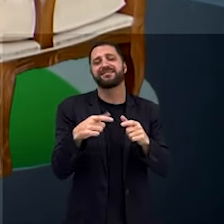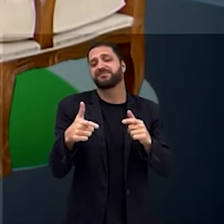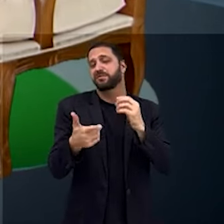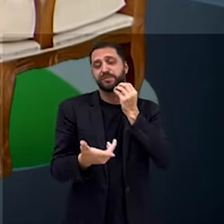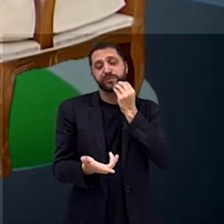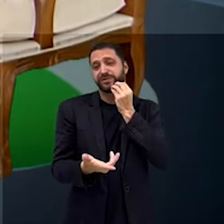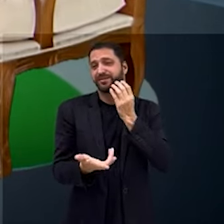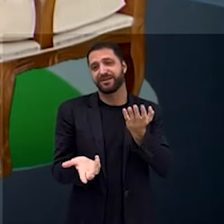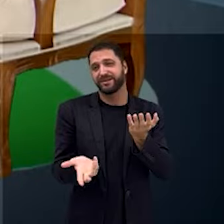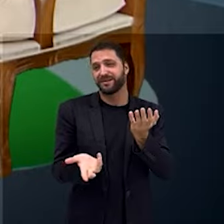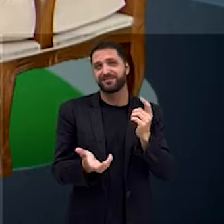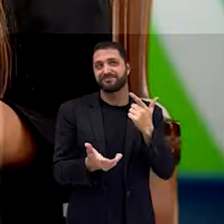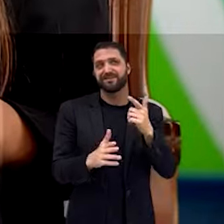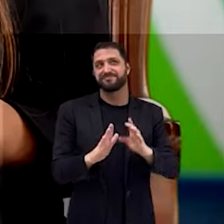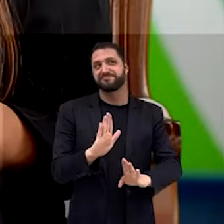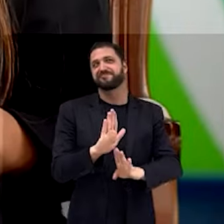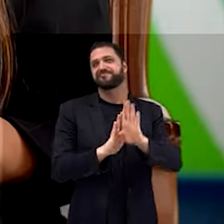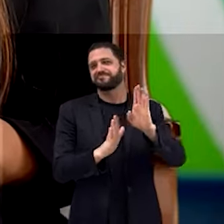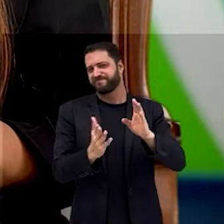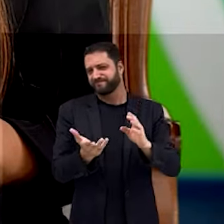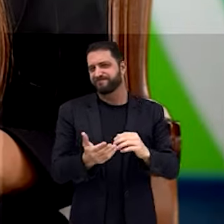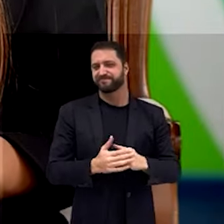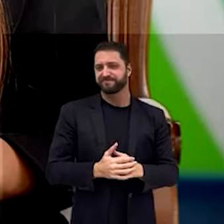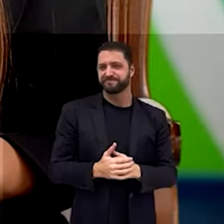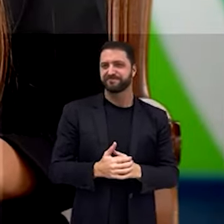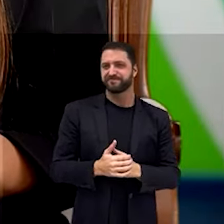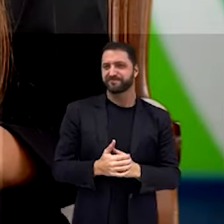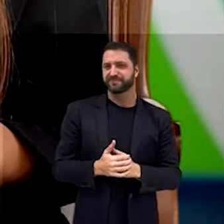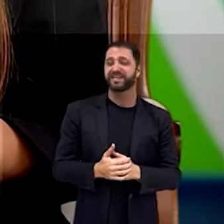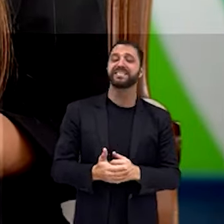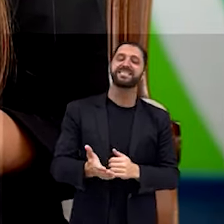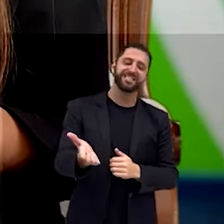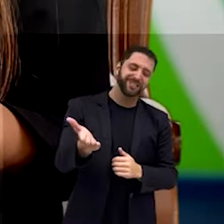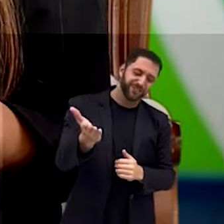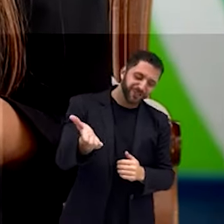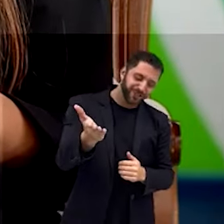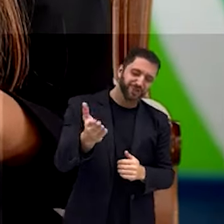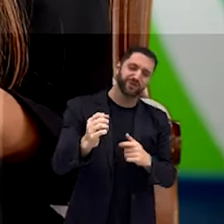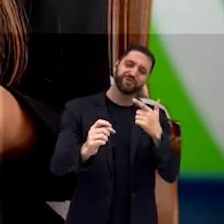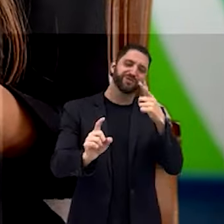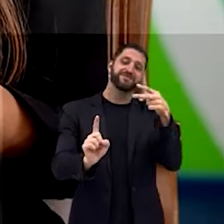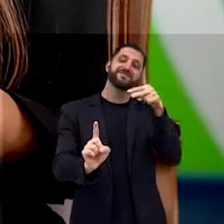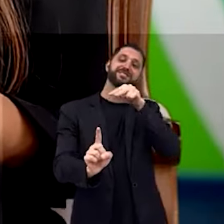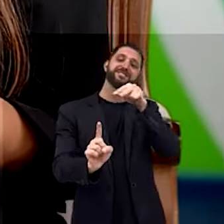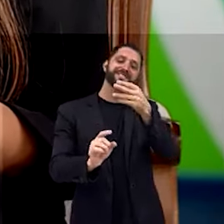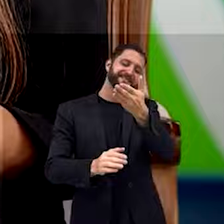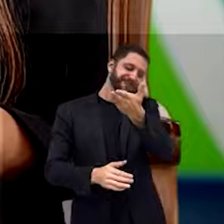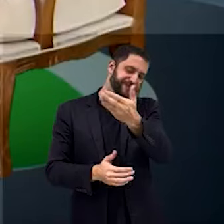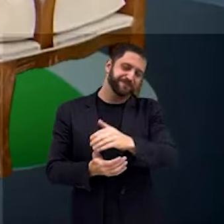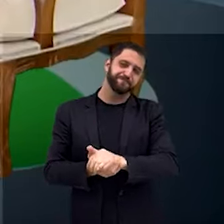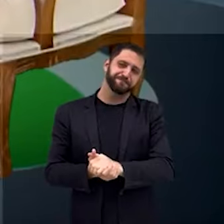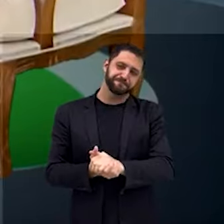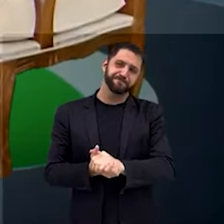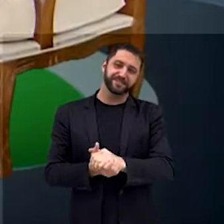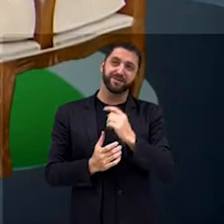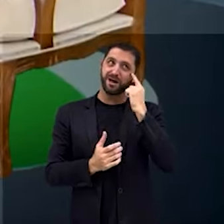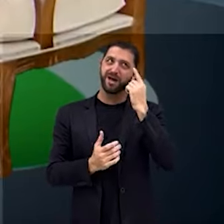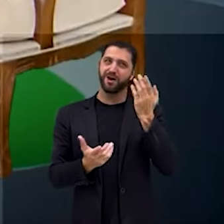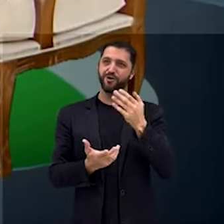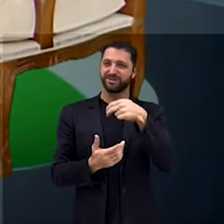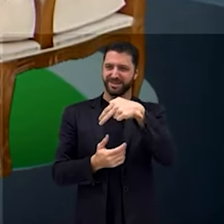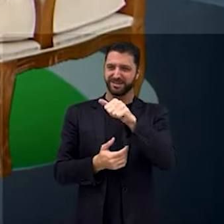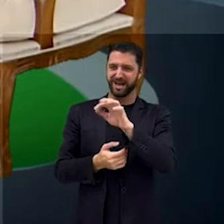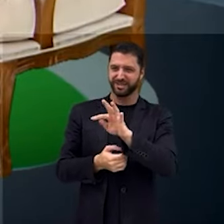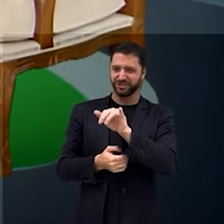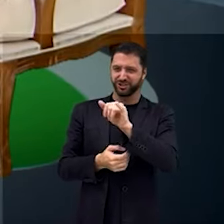não tem muita oportunidade ou nenhuma oportunidade. E não tem essa visão, essa oportunidade. E não tem essa visão. E aí eu falei,